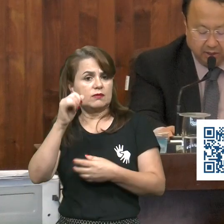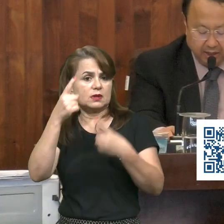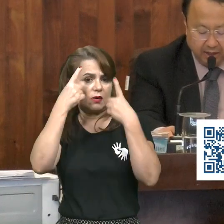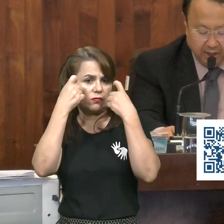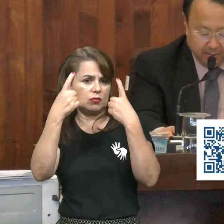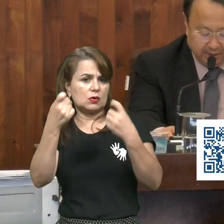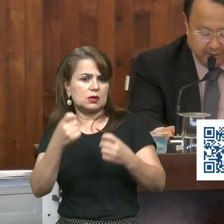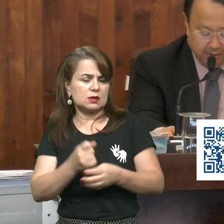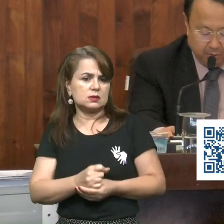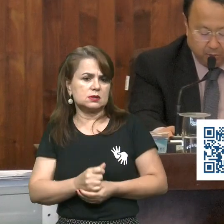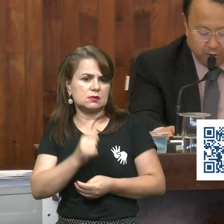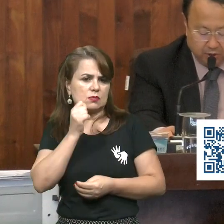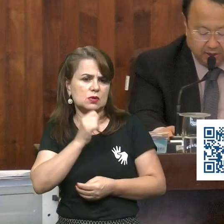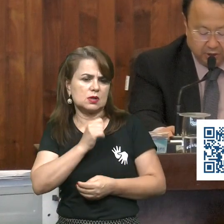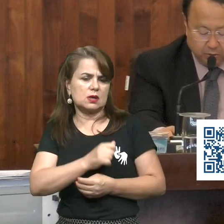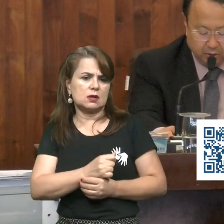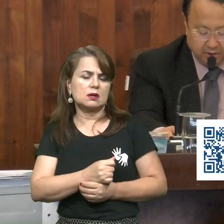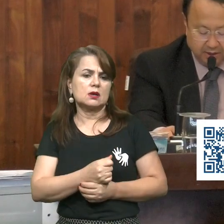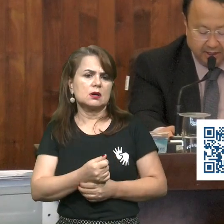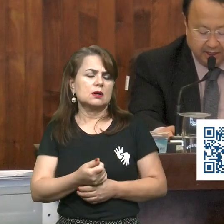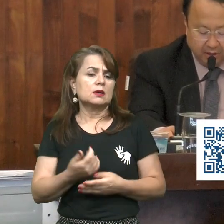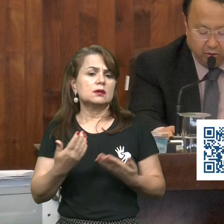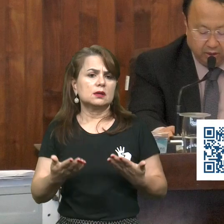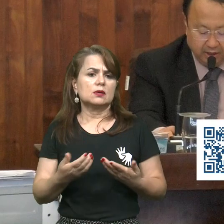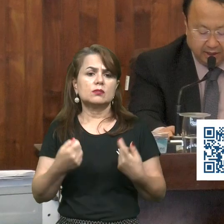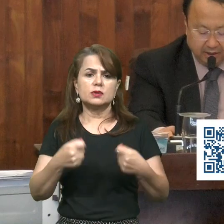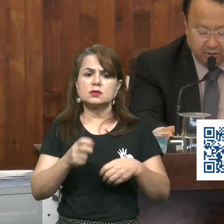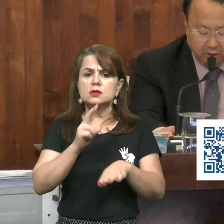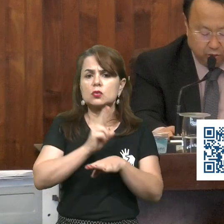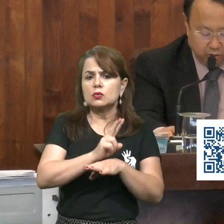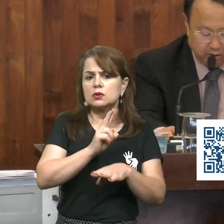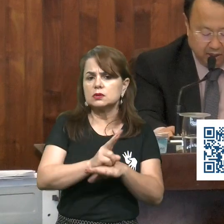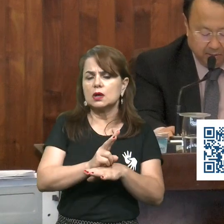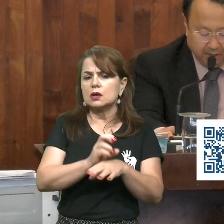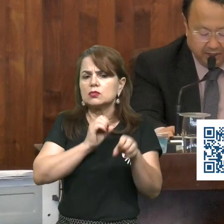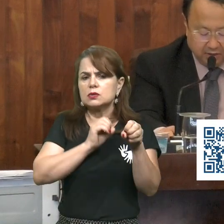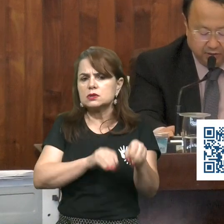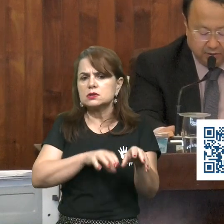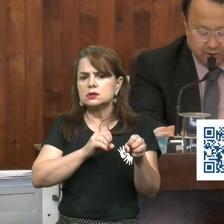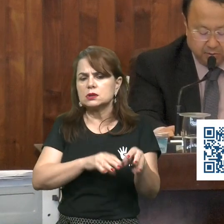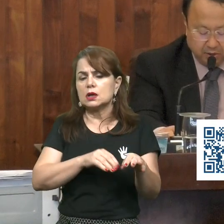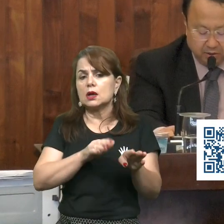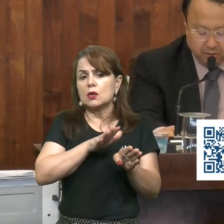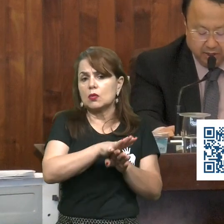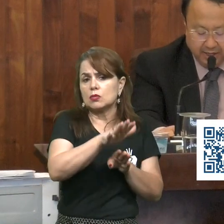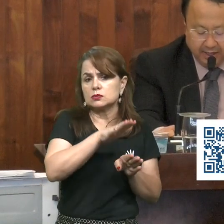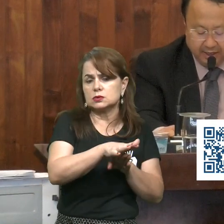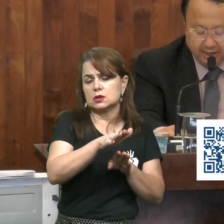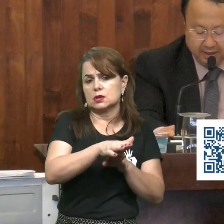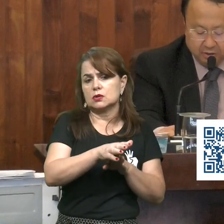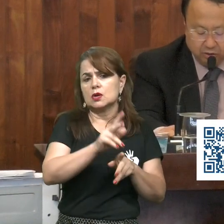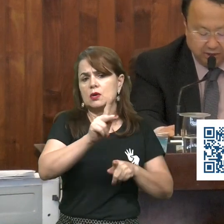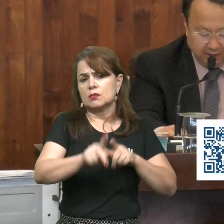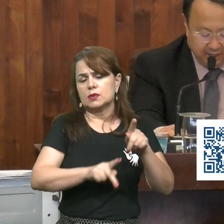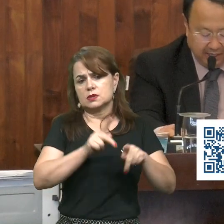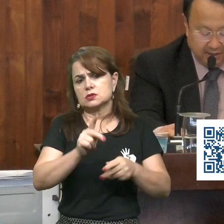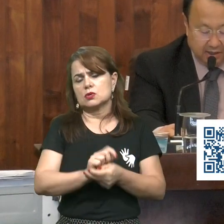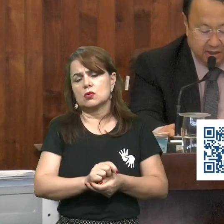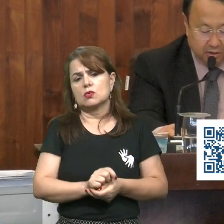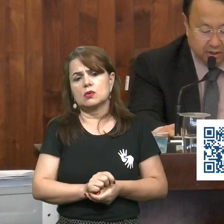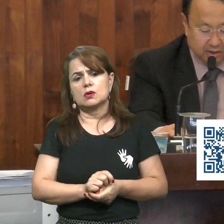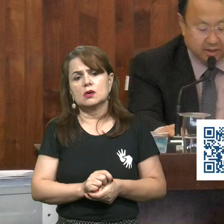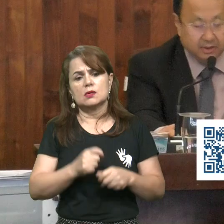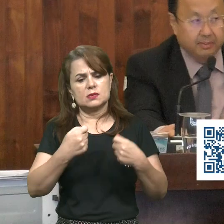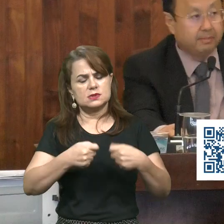contra a mulher, mas também proporcionar suporte integral, orientação e recursos para que as vítimas possam reerguer-se com dignidade